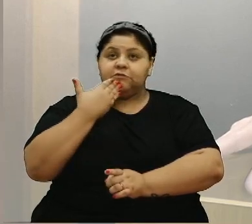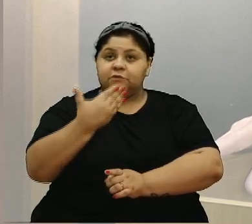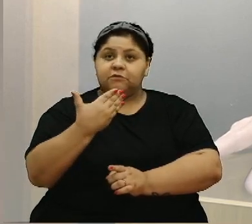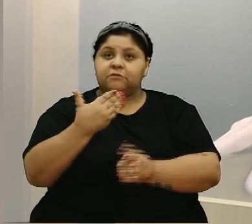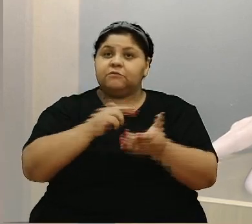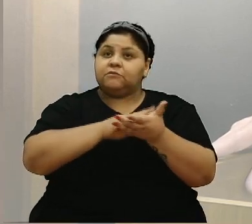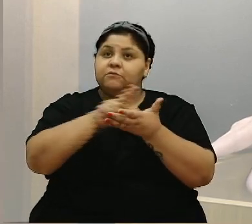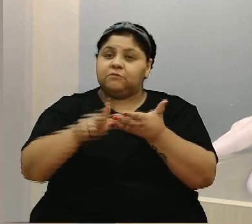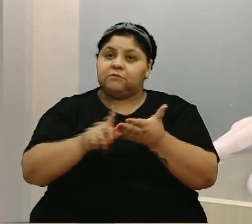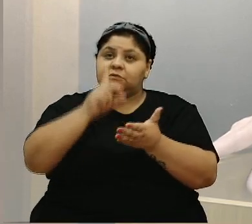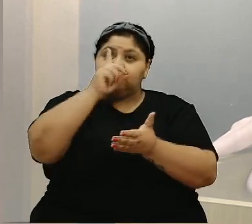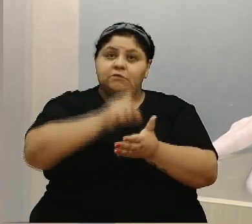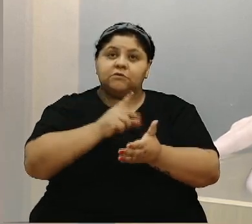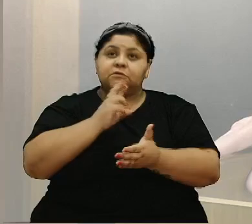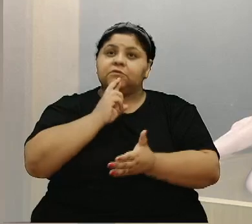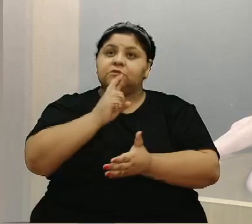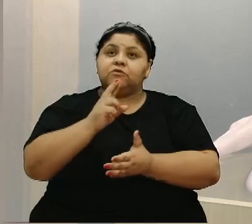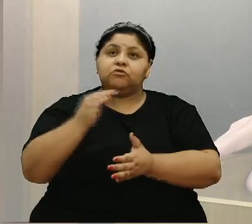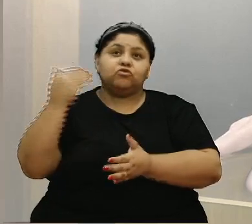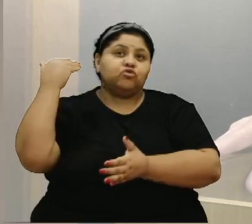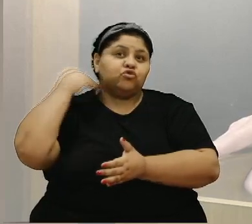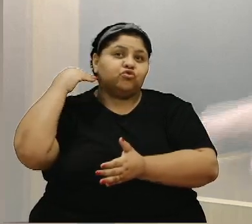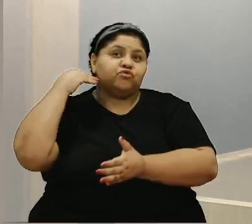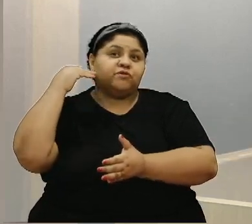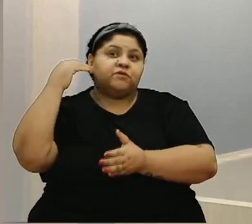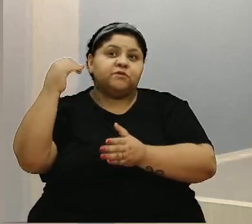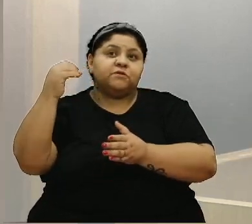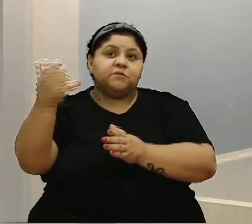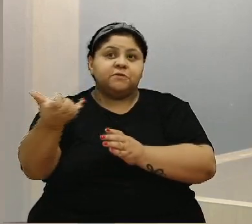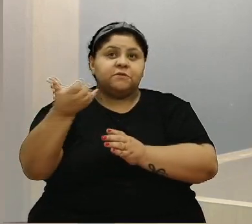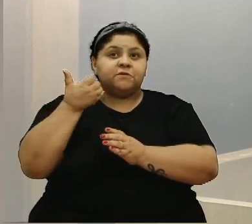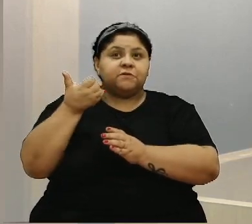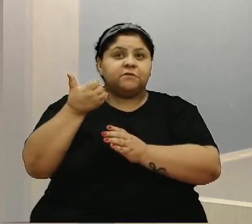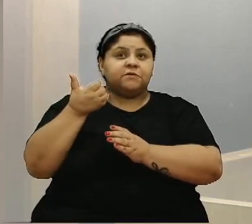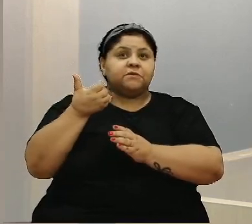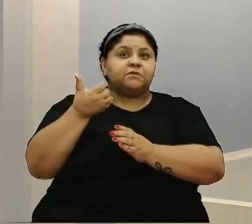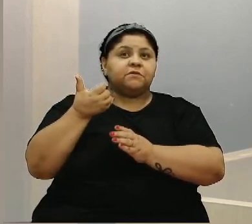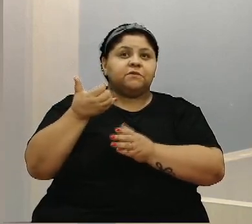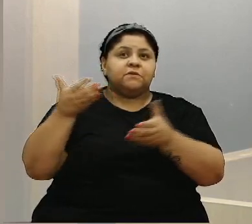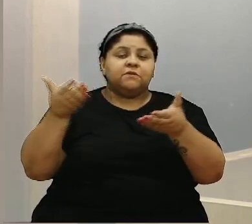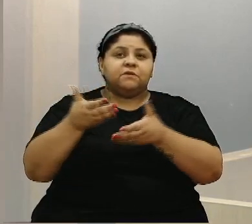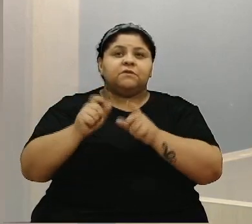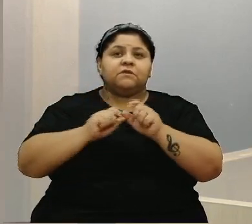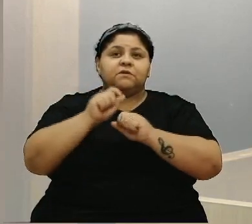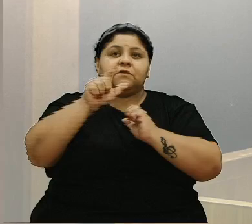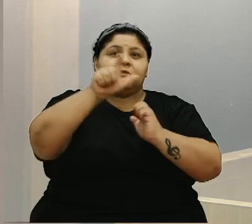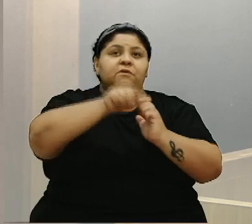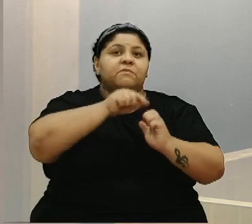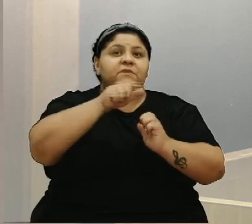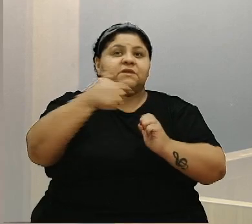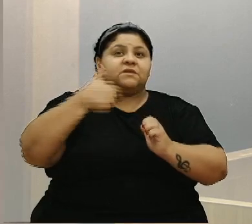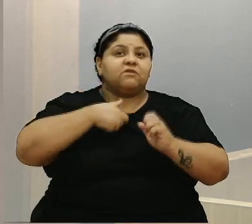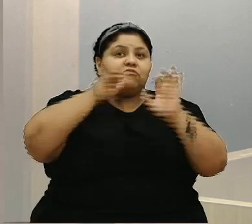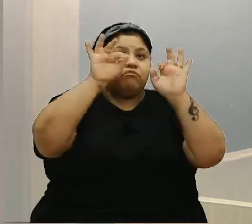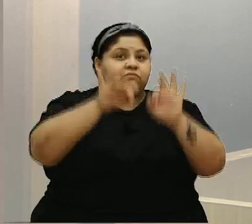vezes direito de resposta, o juiz não deu nenhuma, tá? Eu quero que tragam aqui qual é a empresa que eu quebrei,